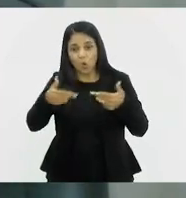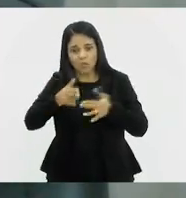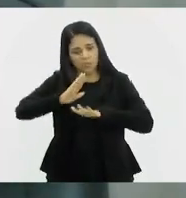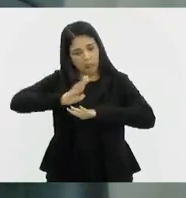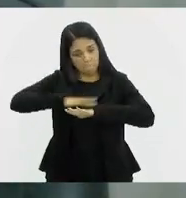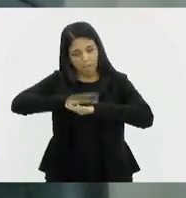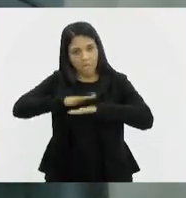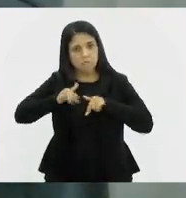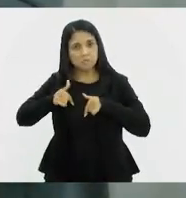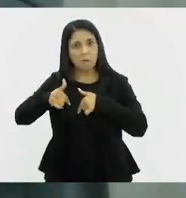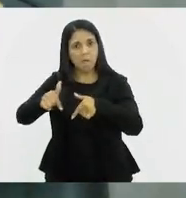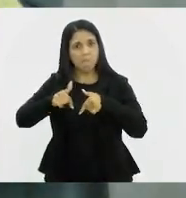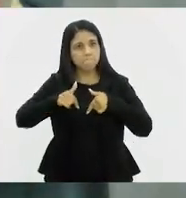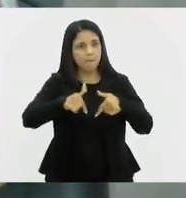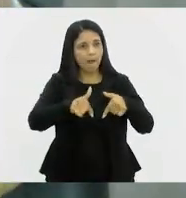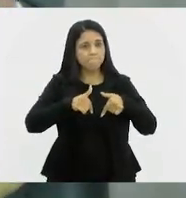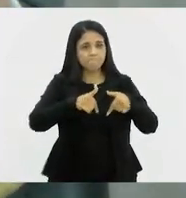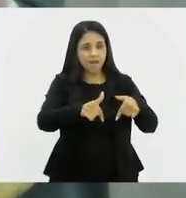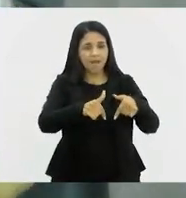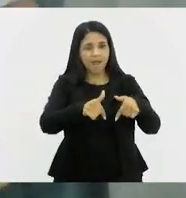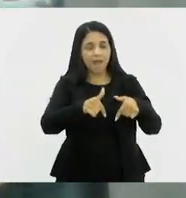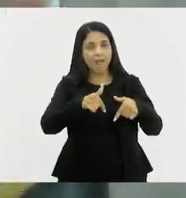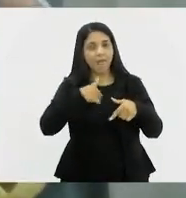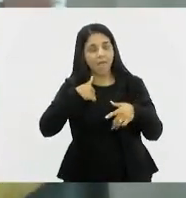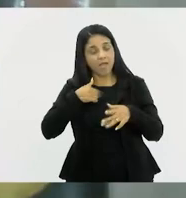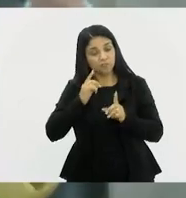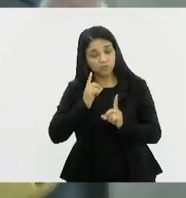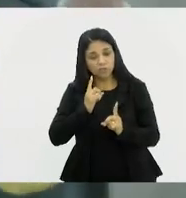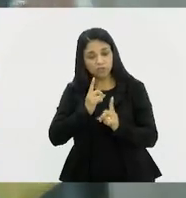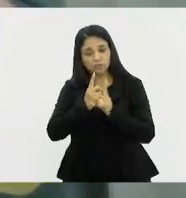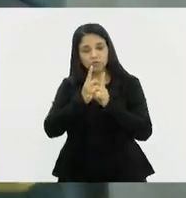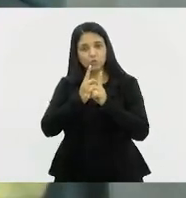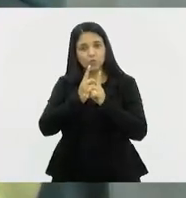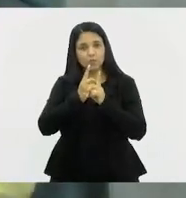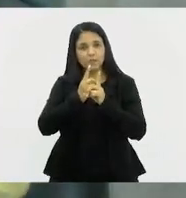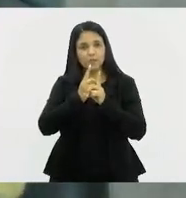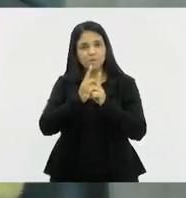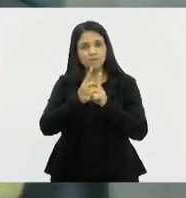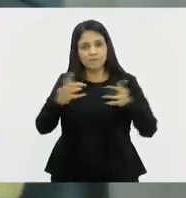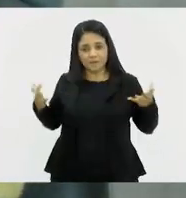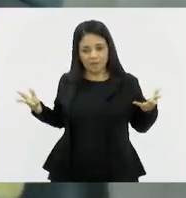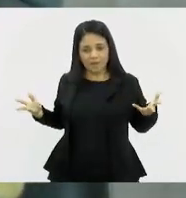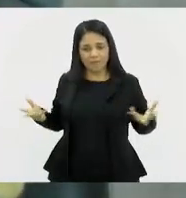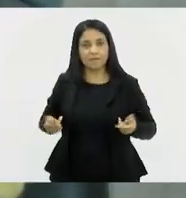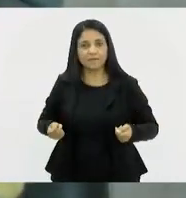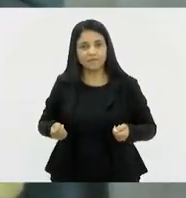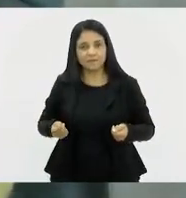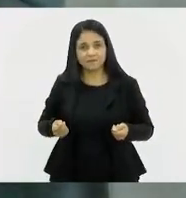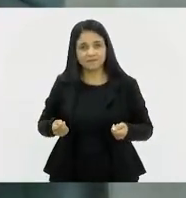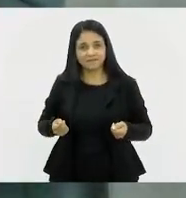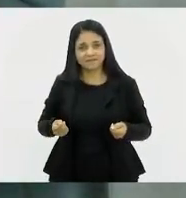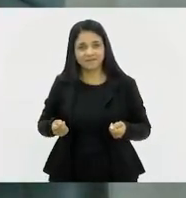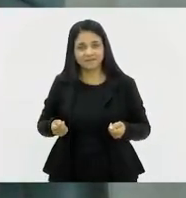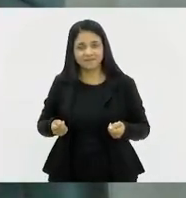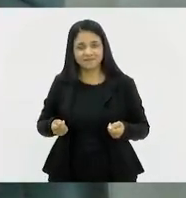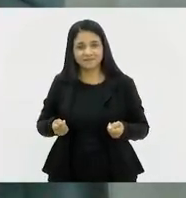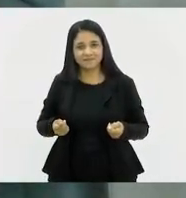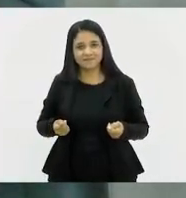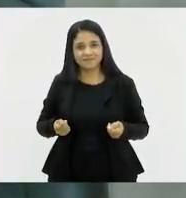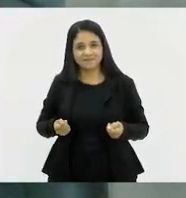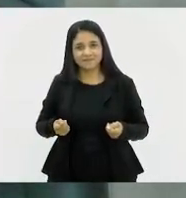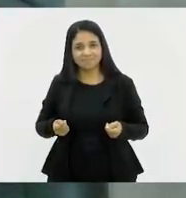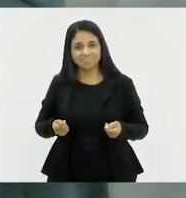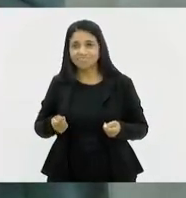mesmo. Quer dizer, descobrir quais são as suas habilidades. É uma coisa